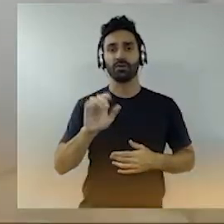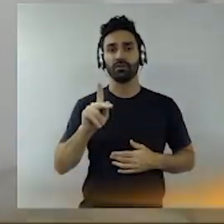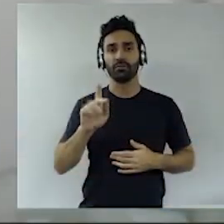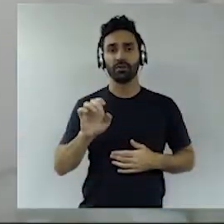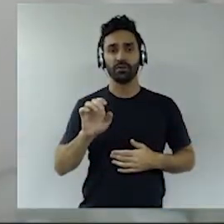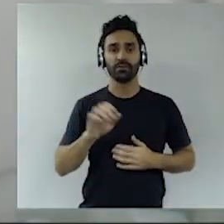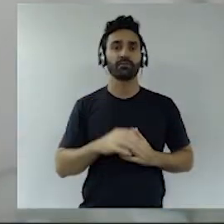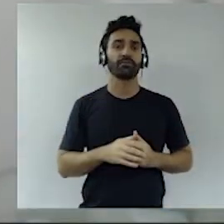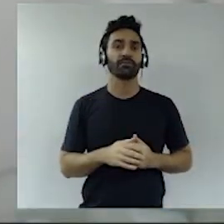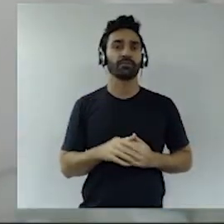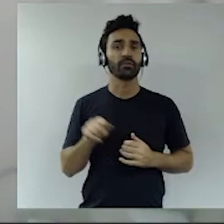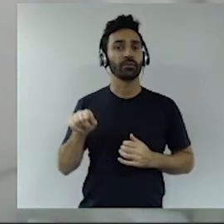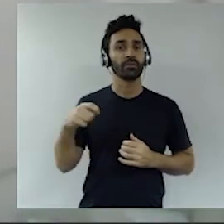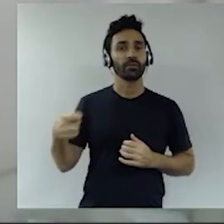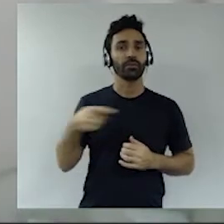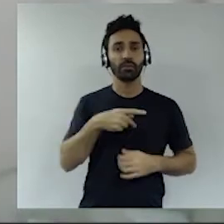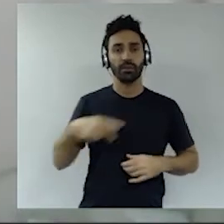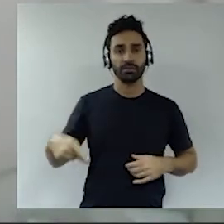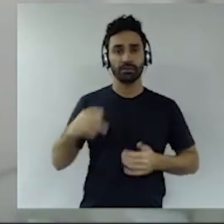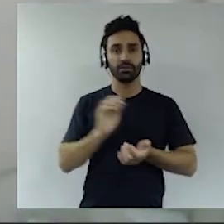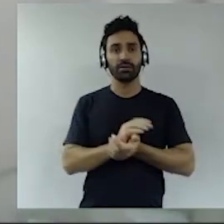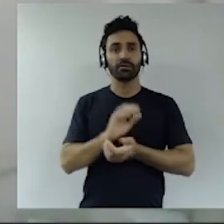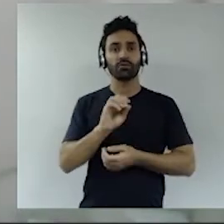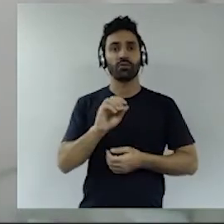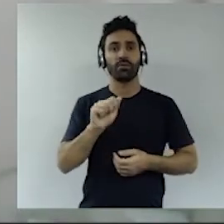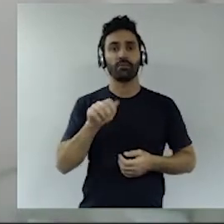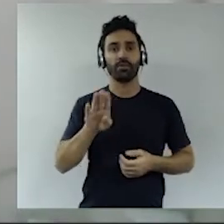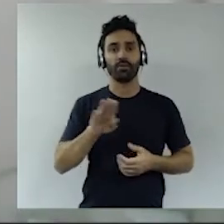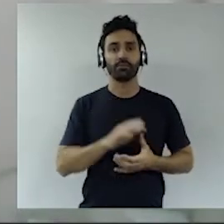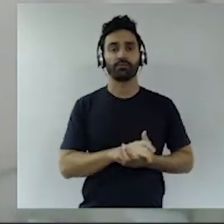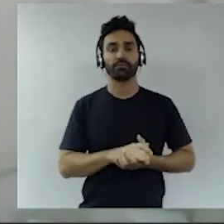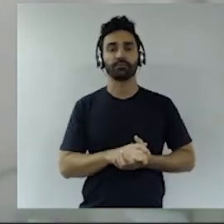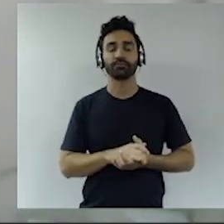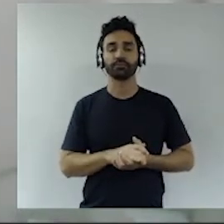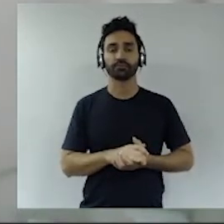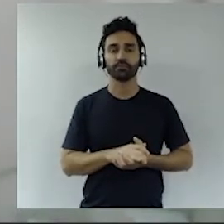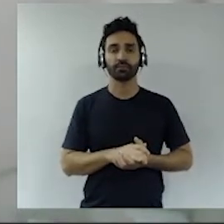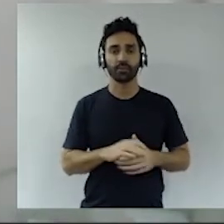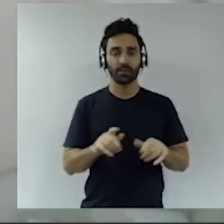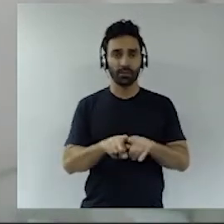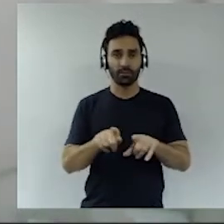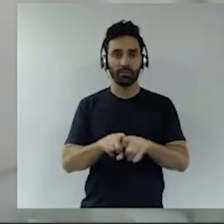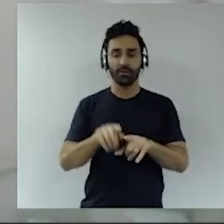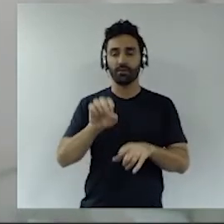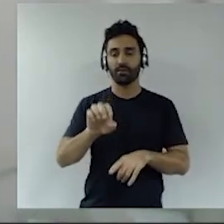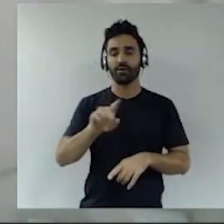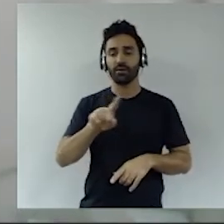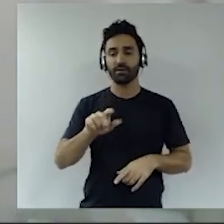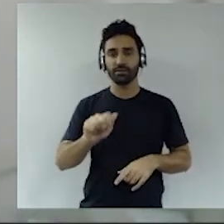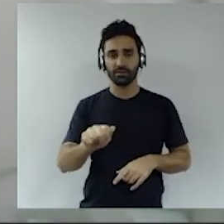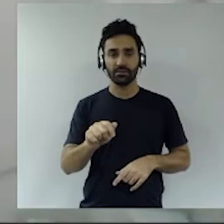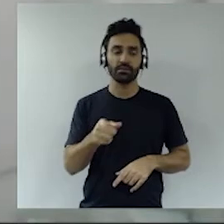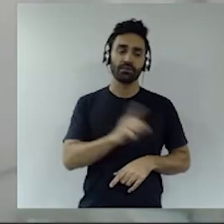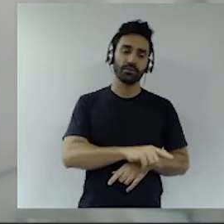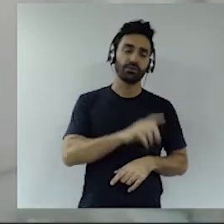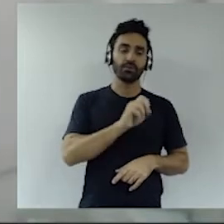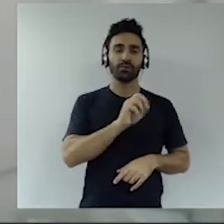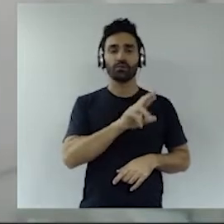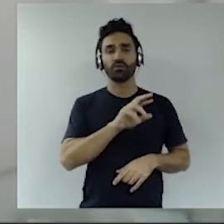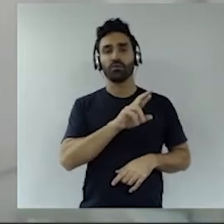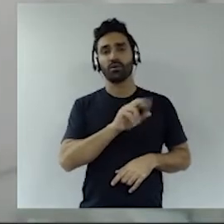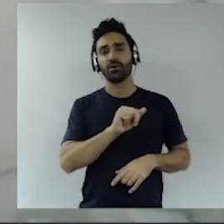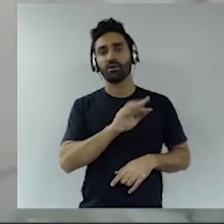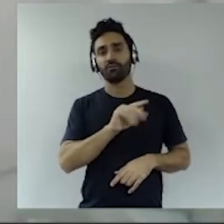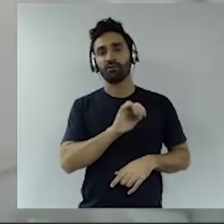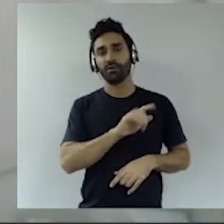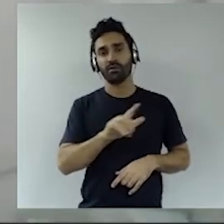nosso presidente da Ordem dos Advogados do Brasil, e à ESA, na pessoa do doutor Rafael Pontes de